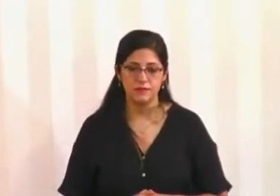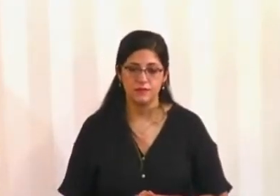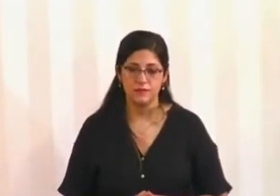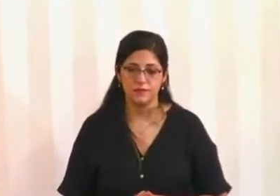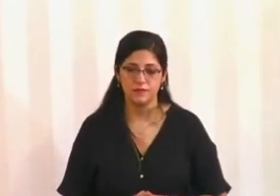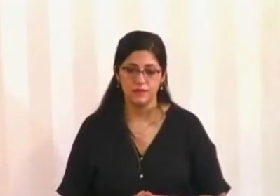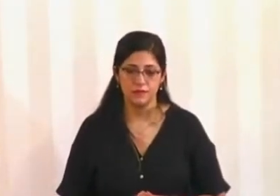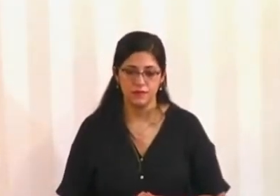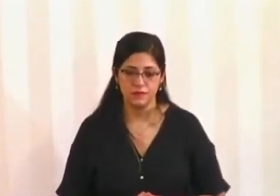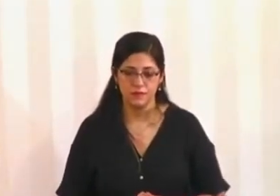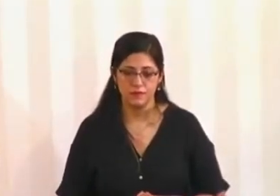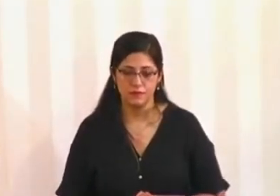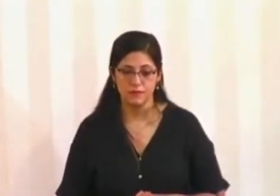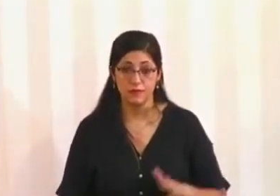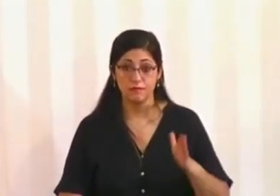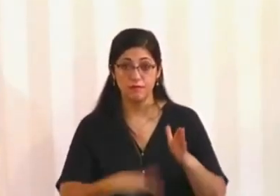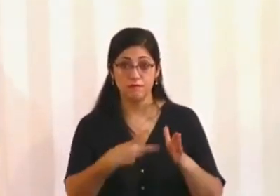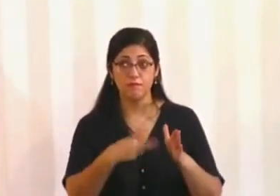estava sozinho.